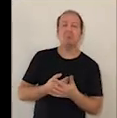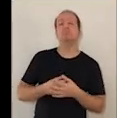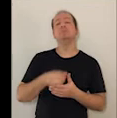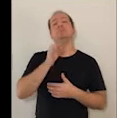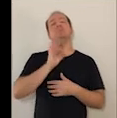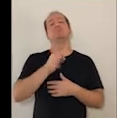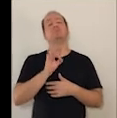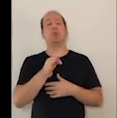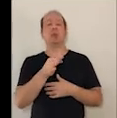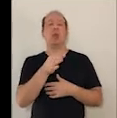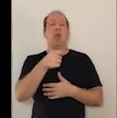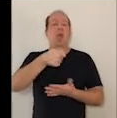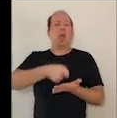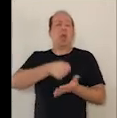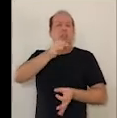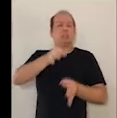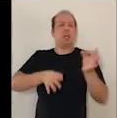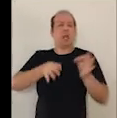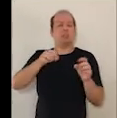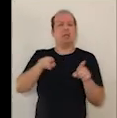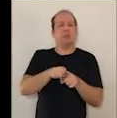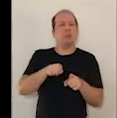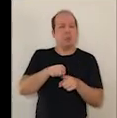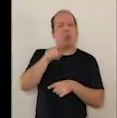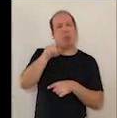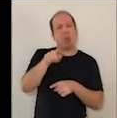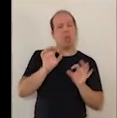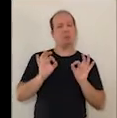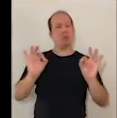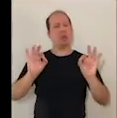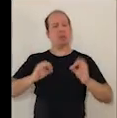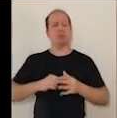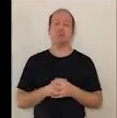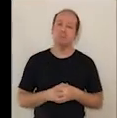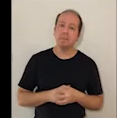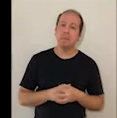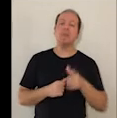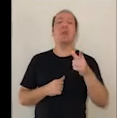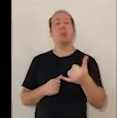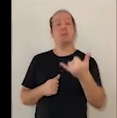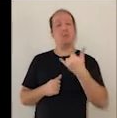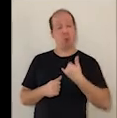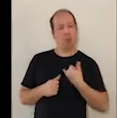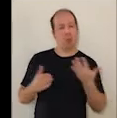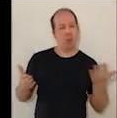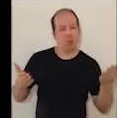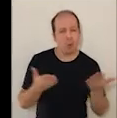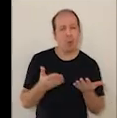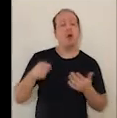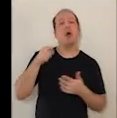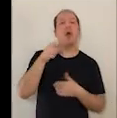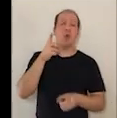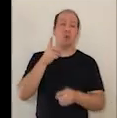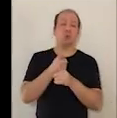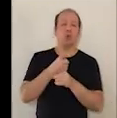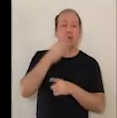Excelência, a reputação de Colomba também é excelente. Pelo que acabou de me dizer, o senhor encontrou Volpone